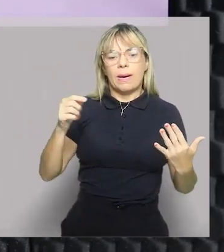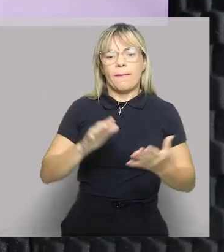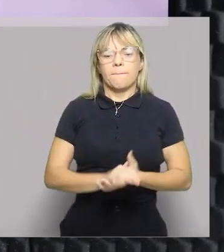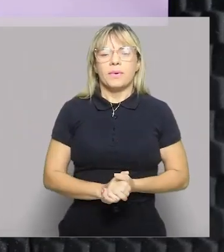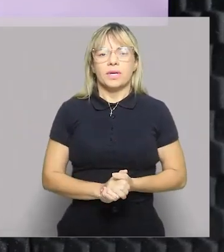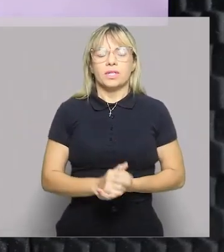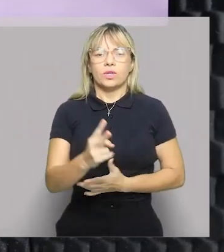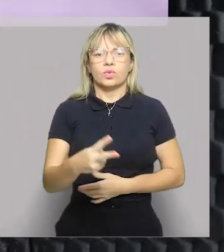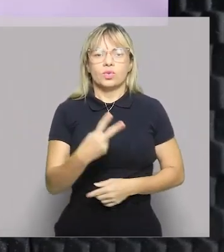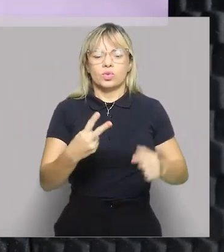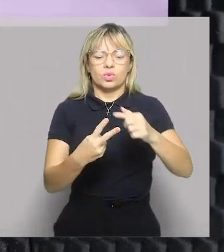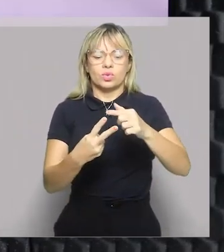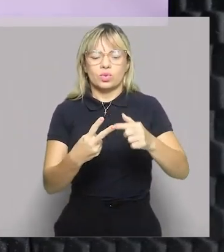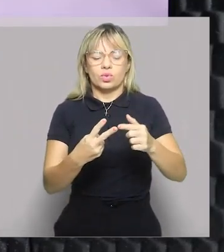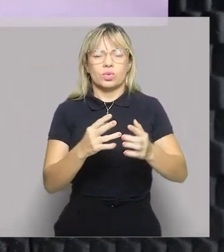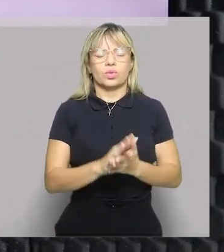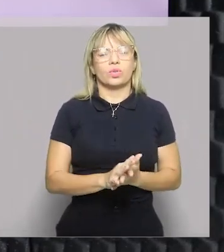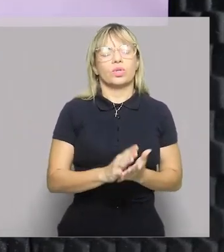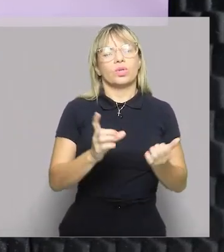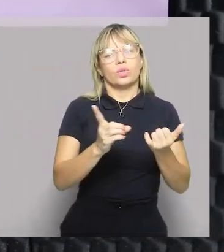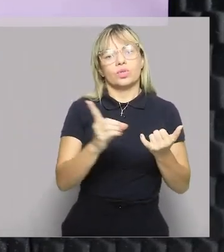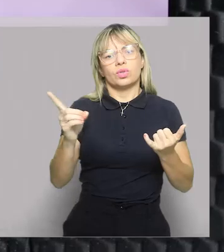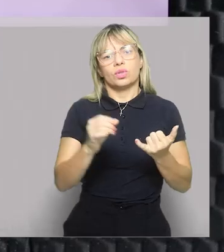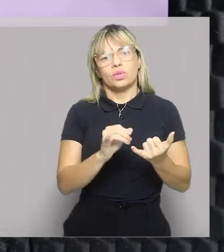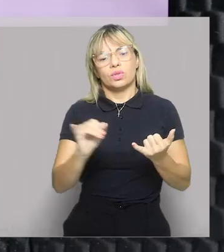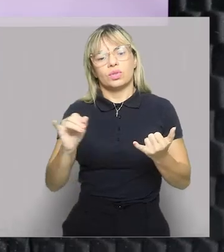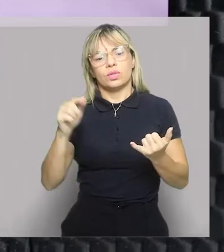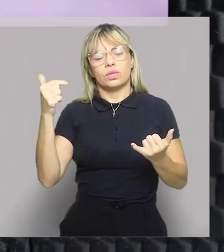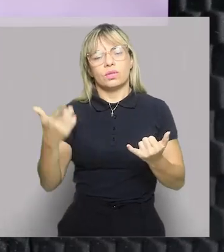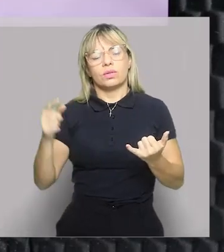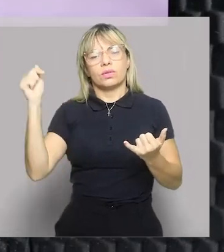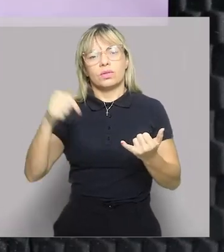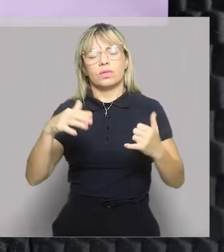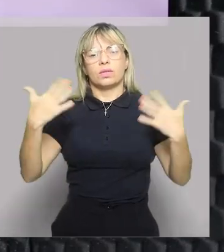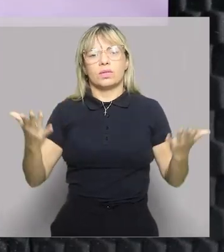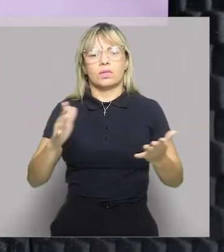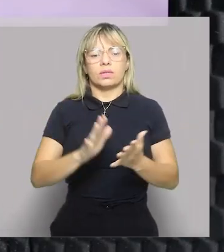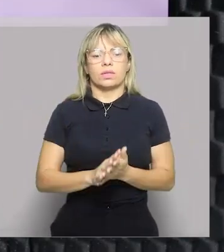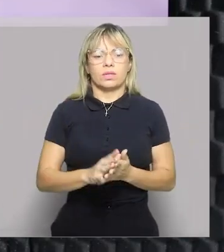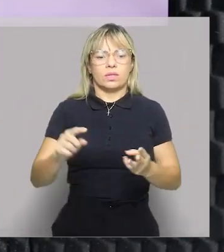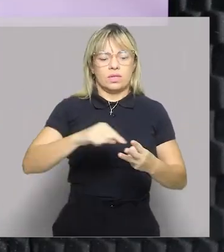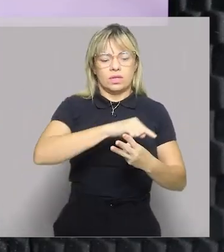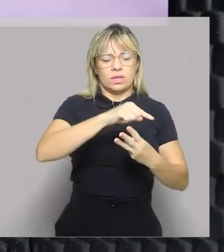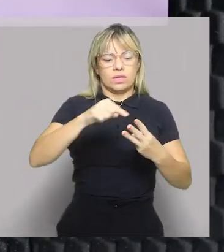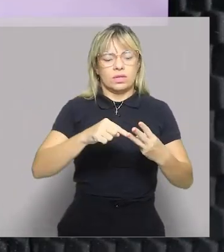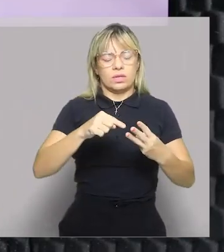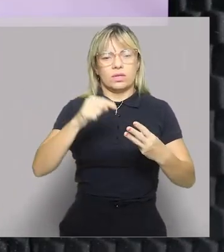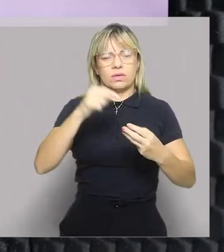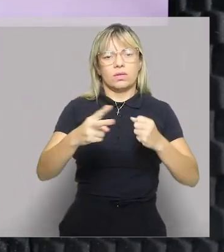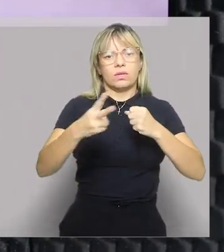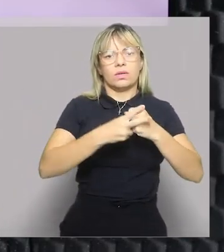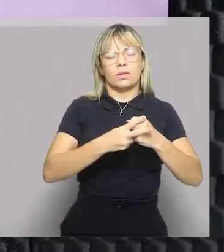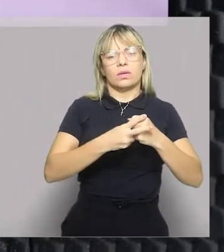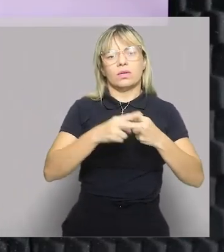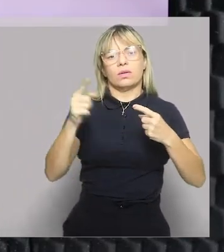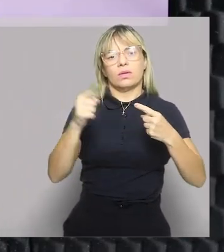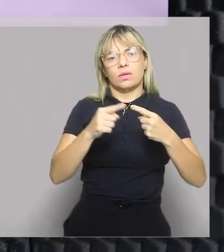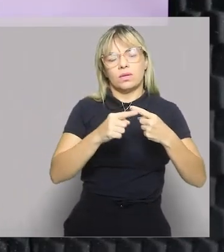indiretos, tá? Então, os verbos quanto à transitividade, vamos lá, são 3.